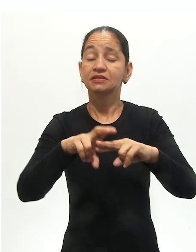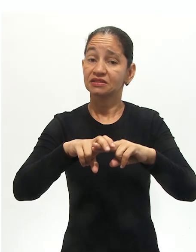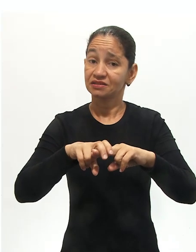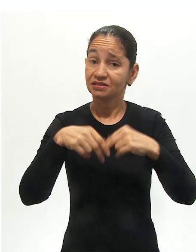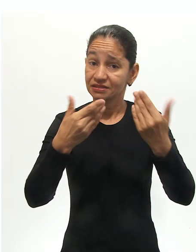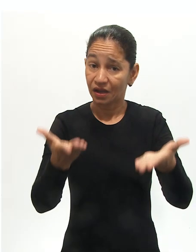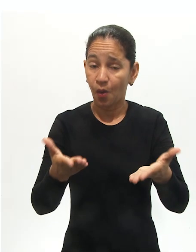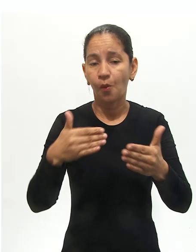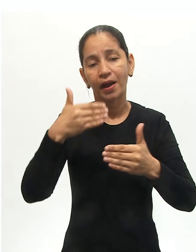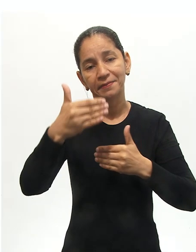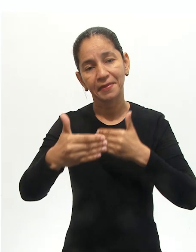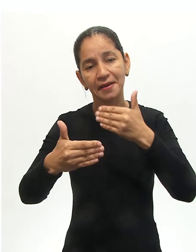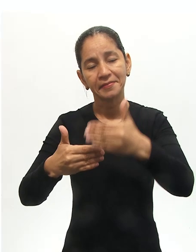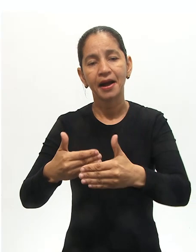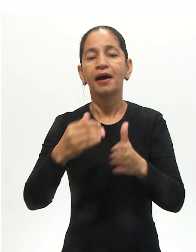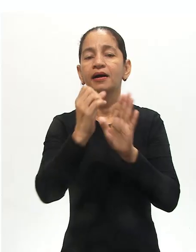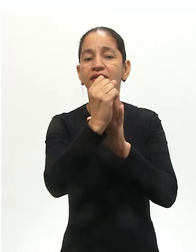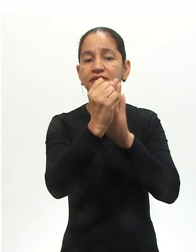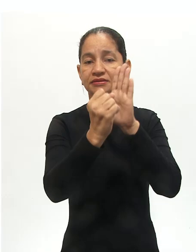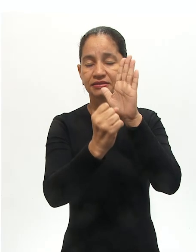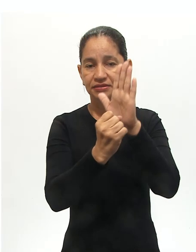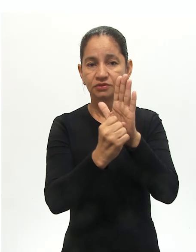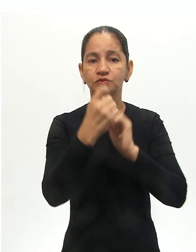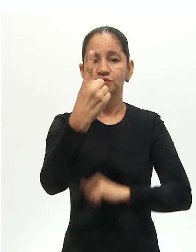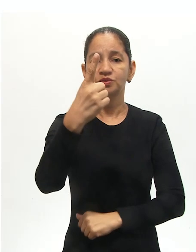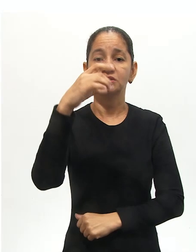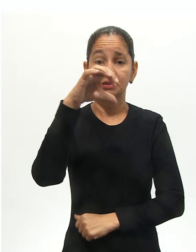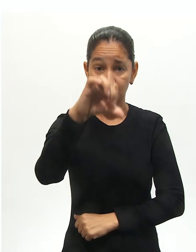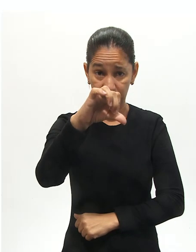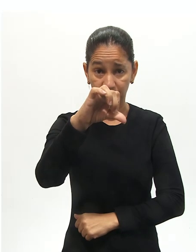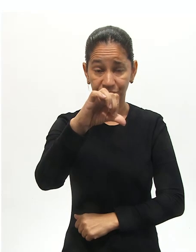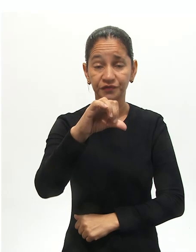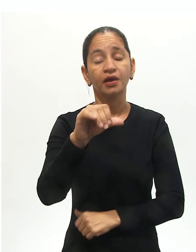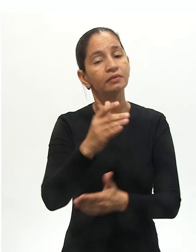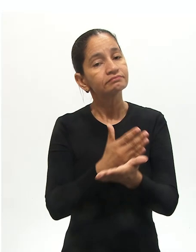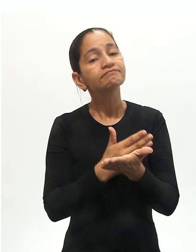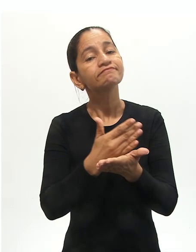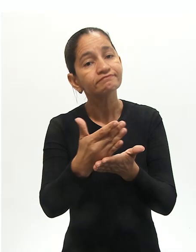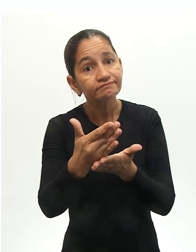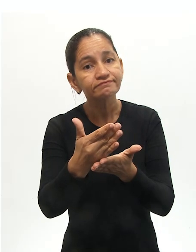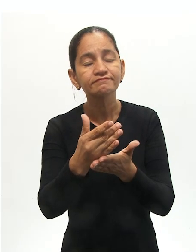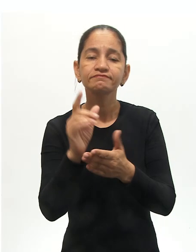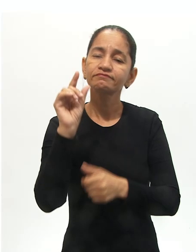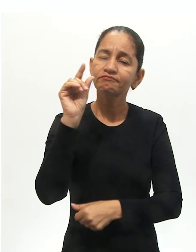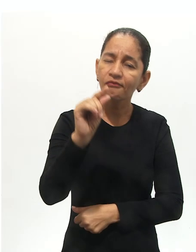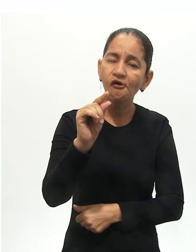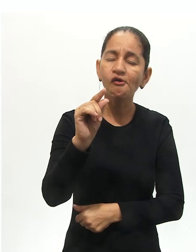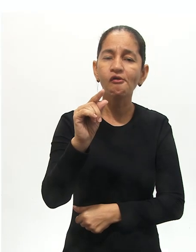Nesse sentido, no século XIX, já começam